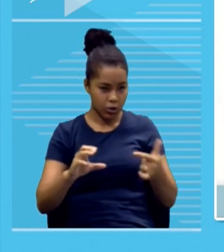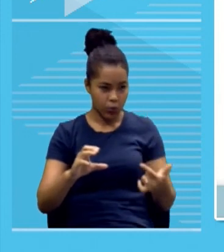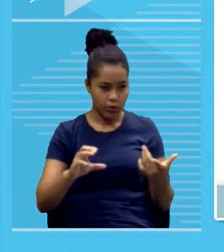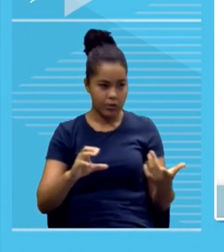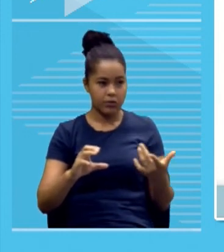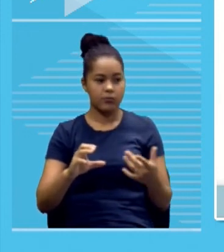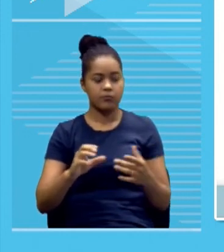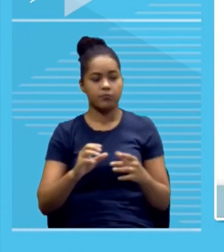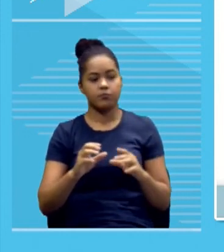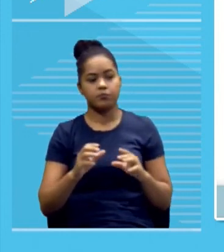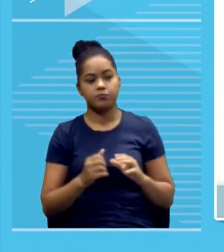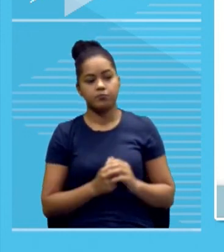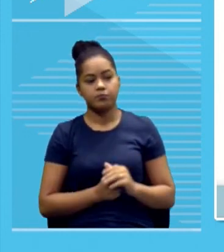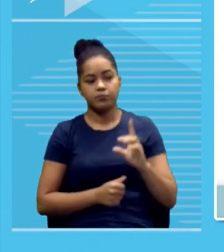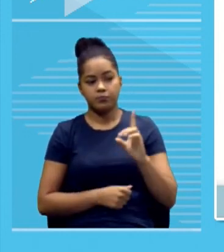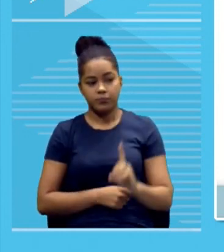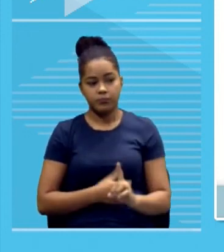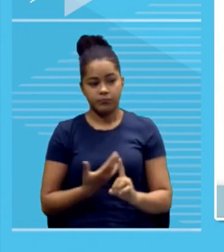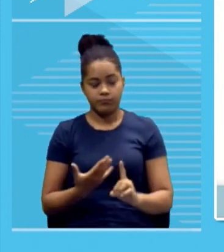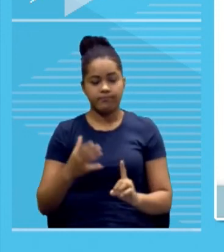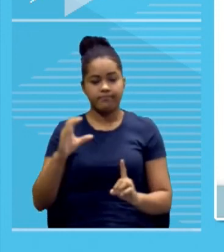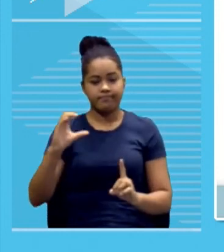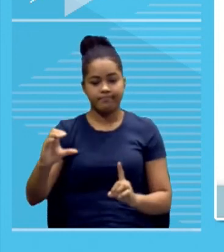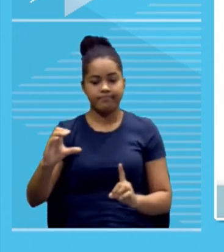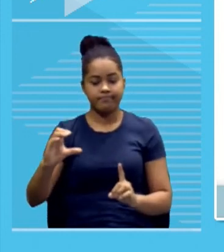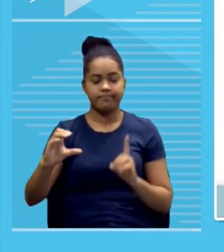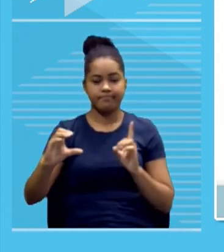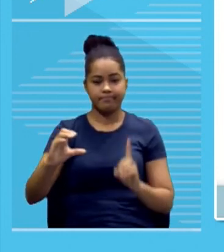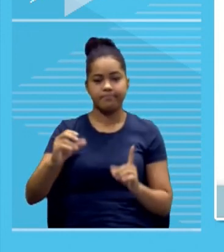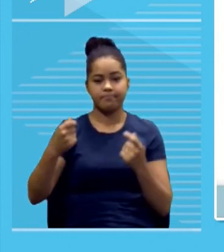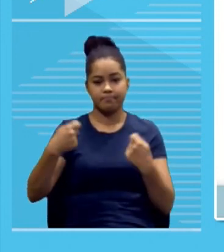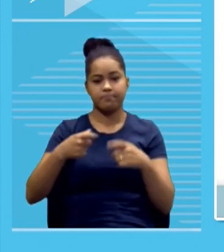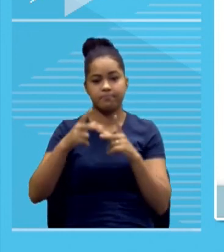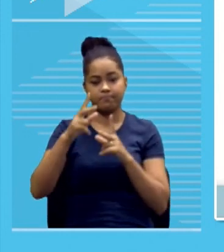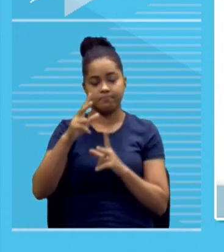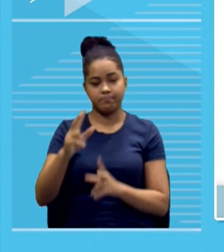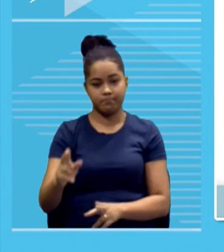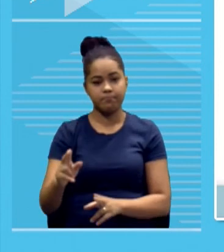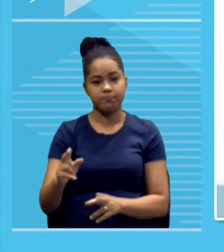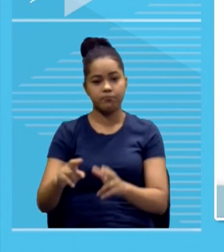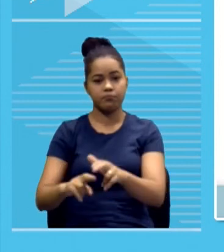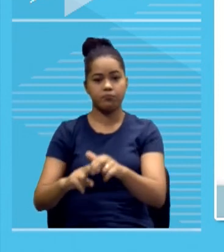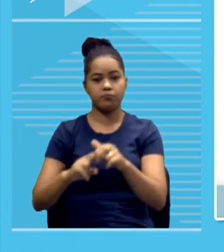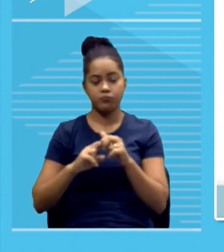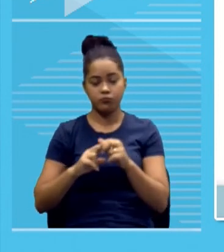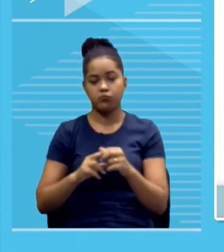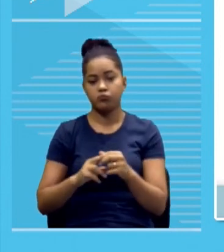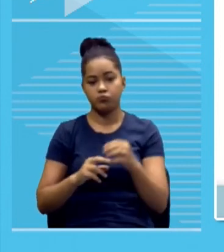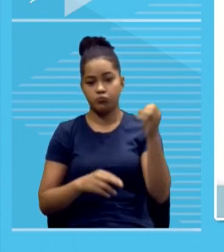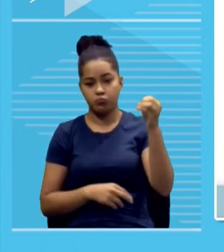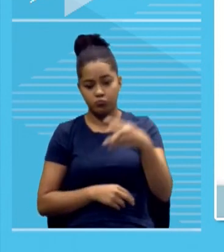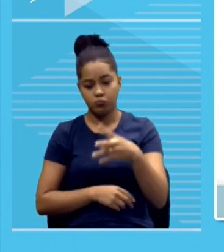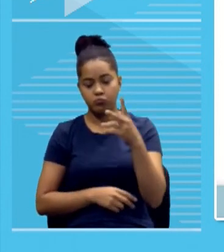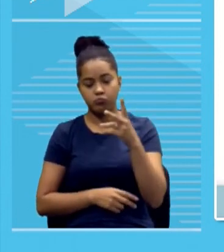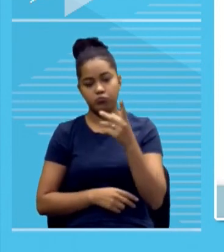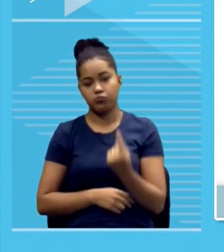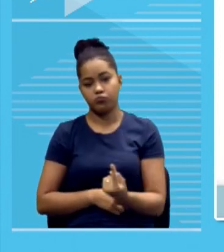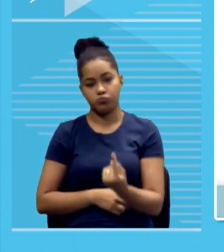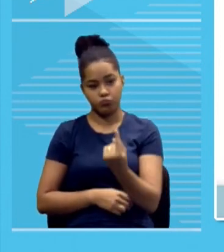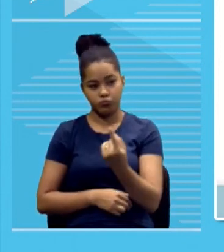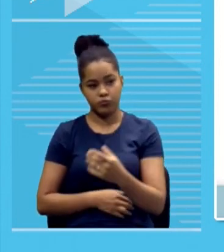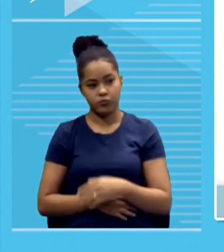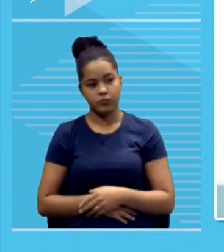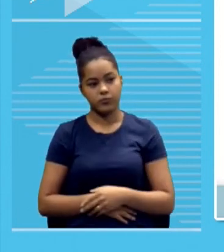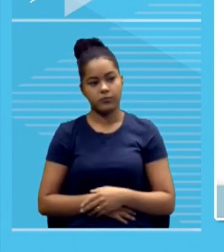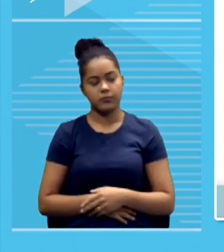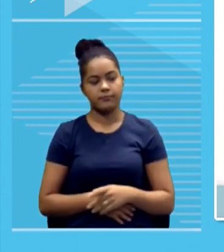esse valor de corrente tem que ser igual. Por quê? Porque eles acabaram de sair de uma mesma lâmpada. E a corrente B? Olha, a corrente B